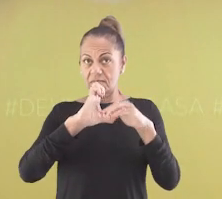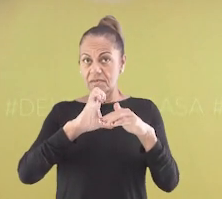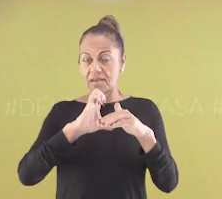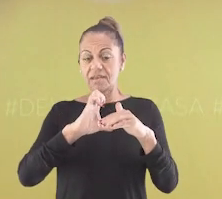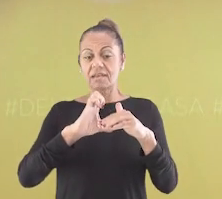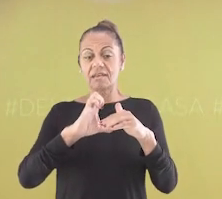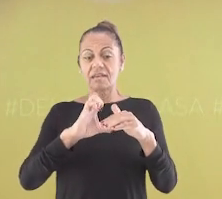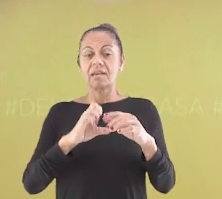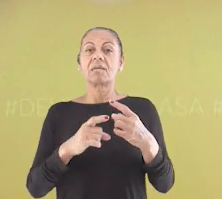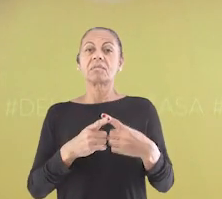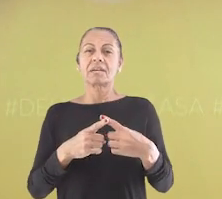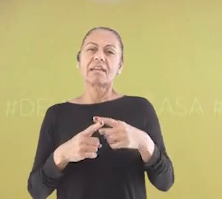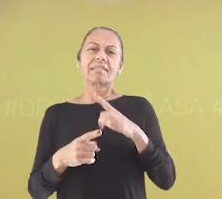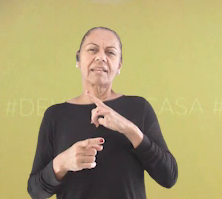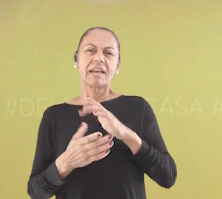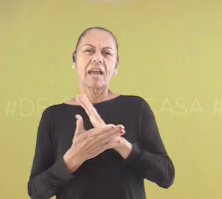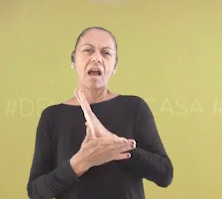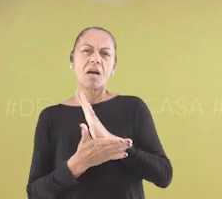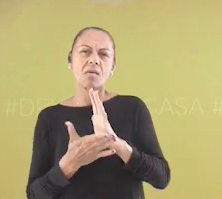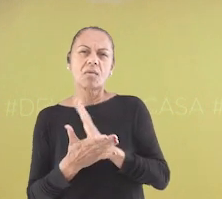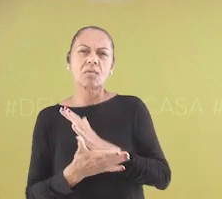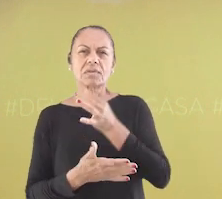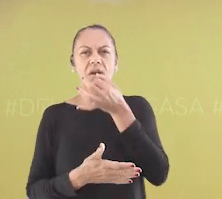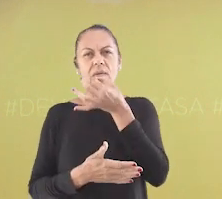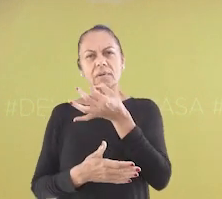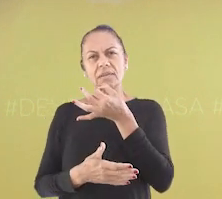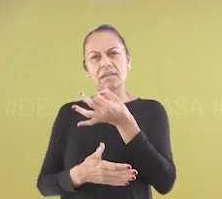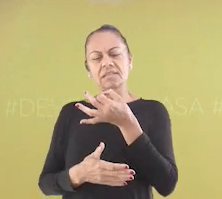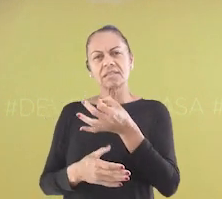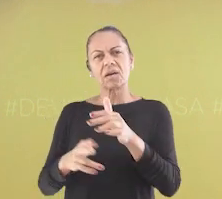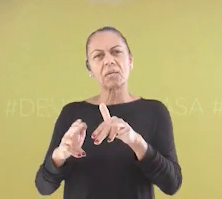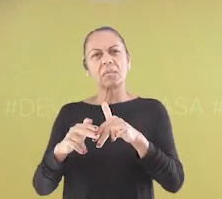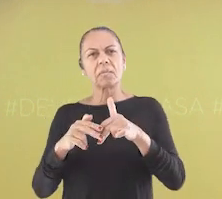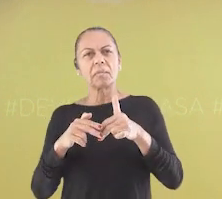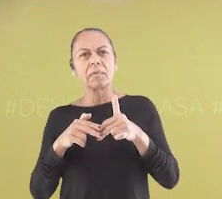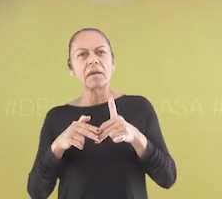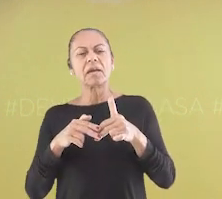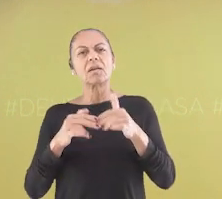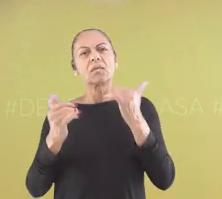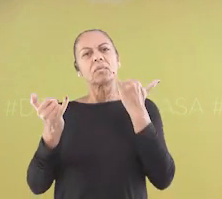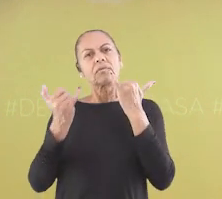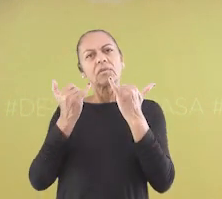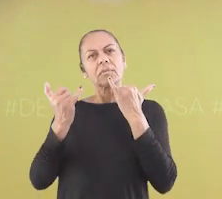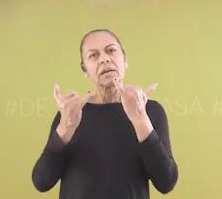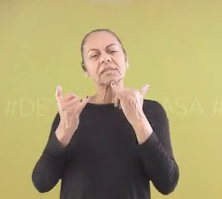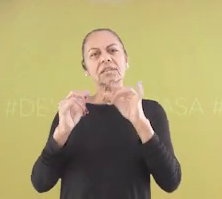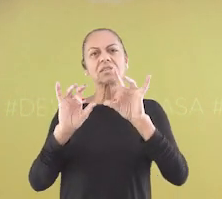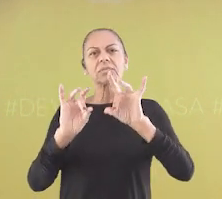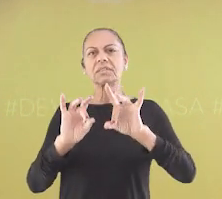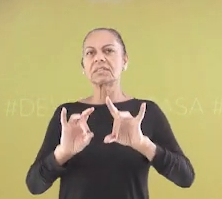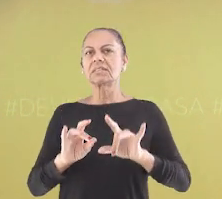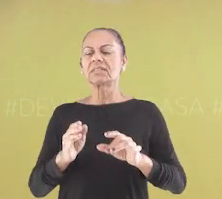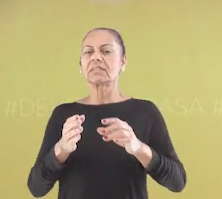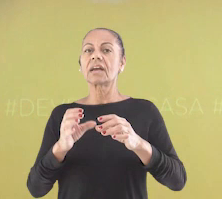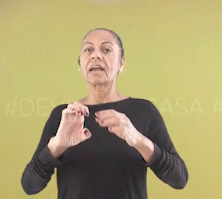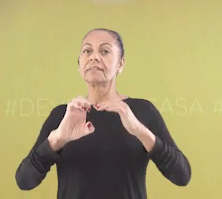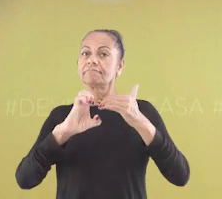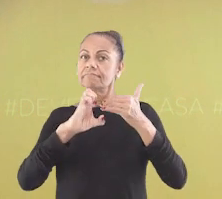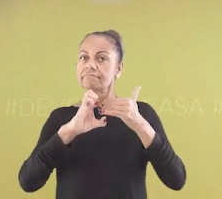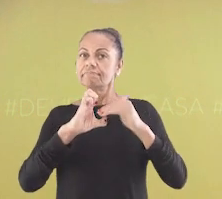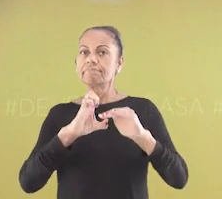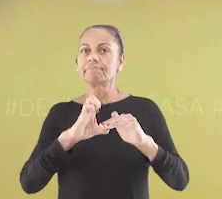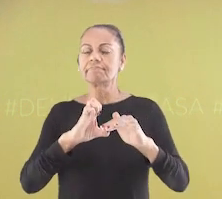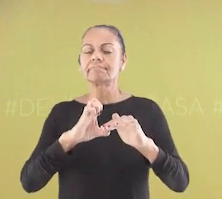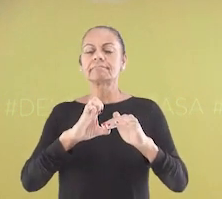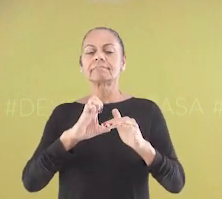é a carta do leitor via e-mail. Mesmo com a praticidade dos comentários, existem leitores que preferem desenvolver melhor suas argumentações acerca de